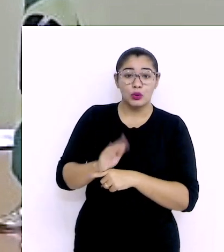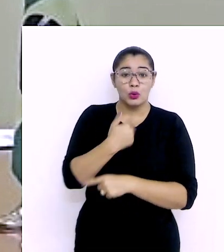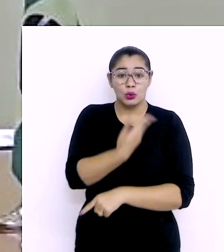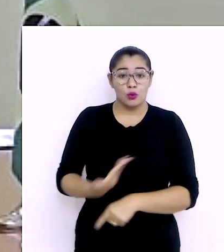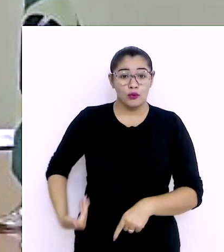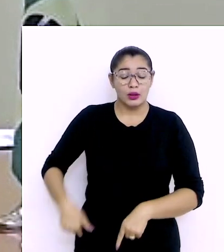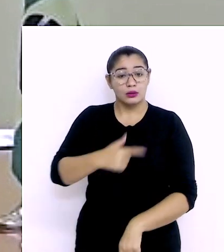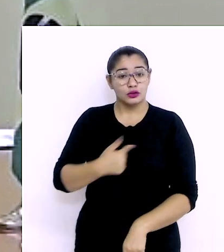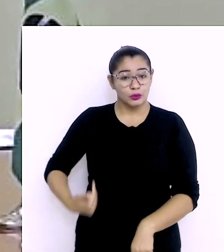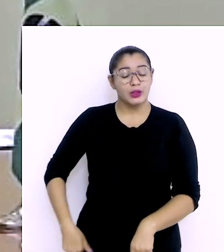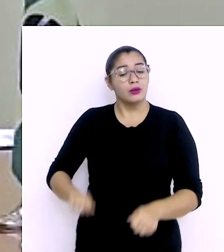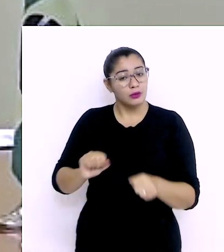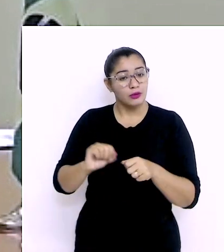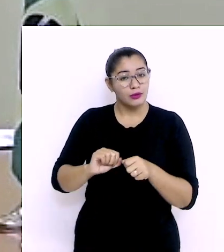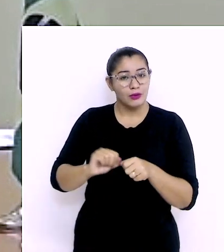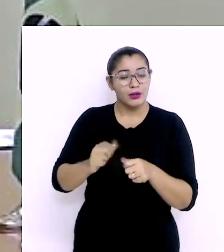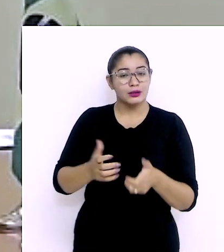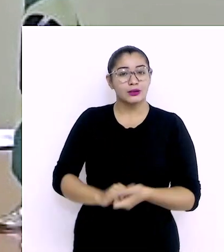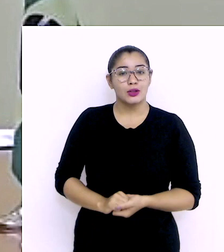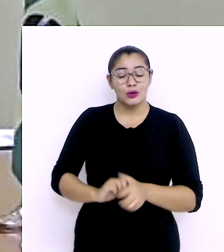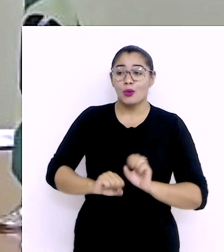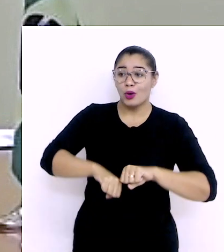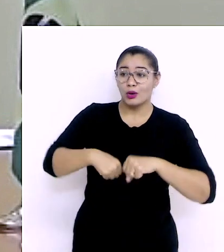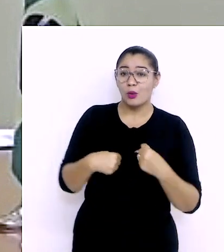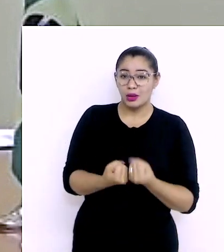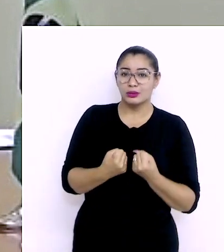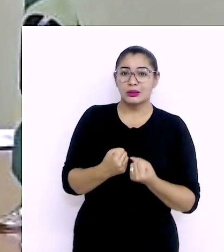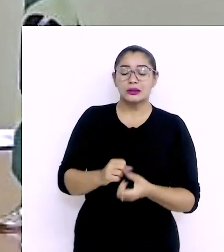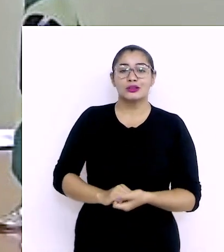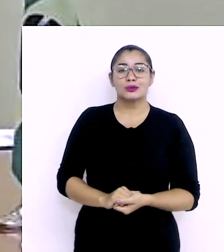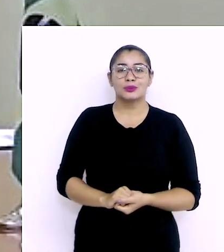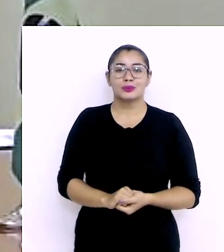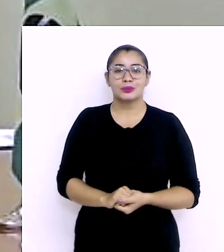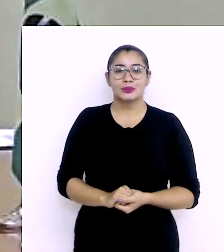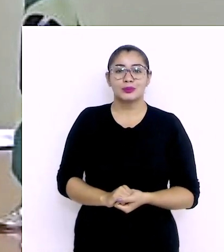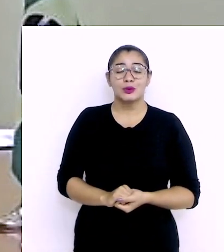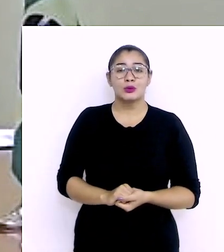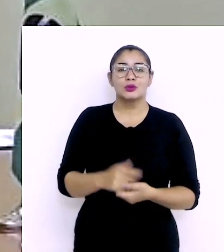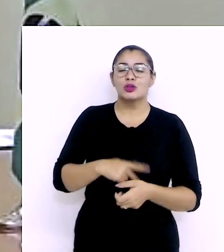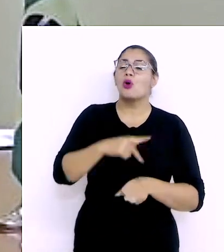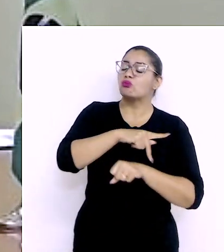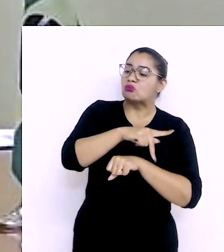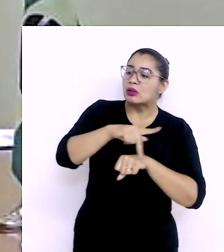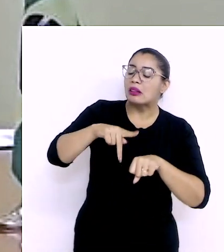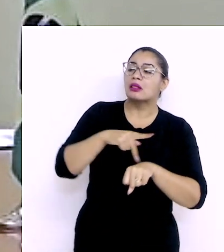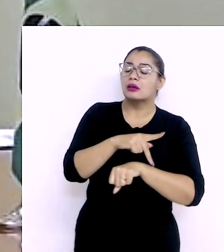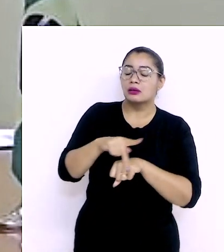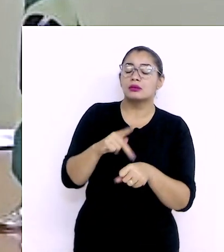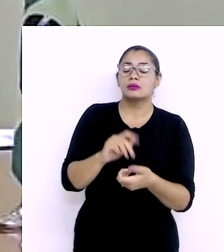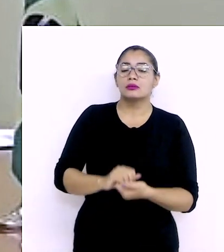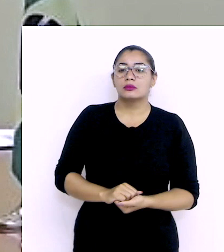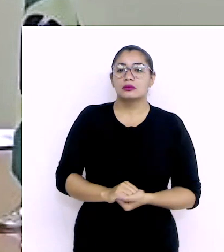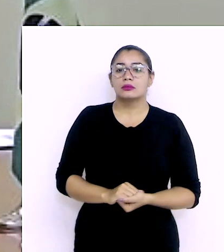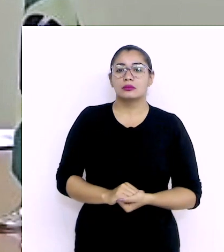chinês também fazem com que eles contem com uma capacidade de influência em organismos internacionais e em